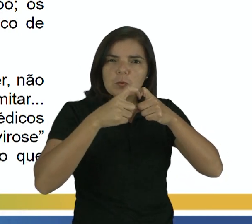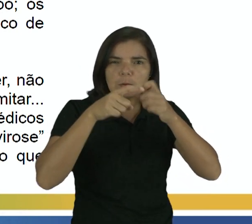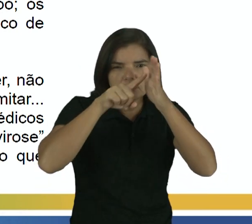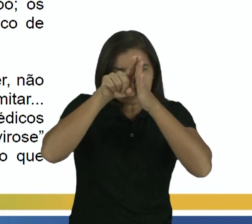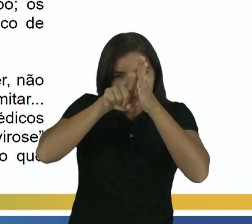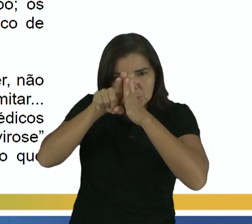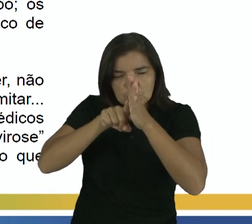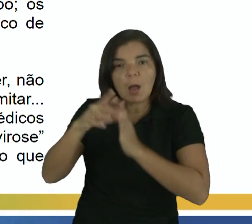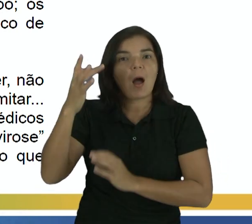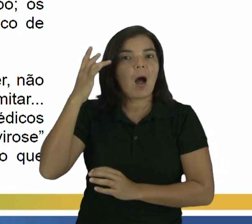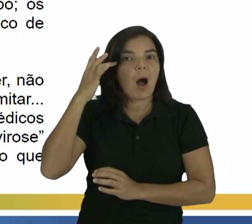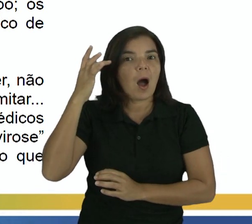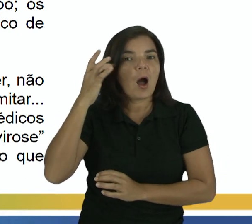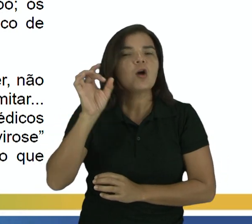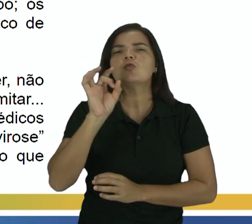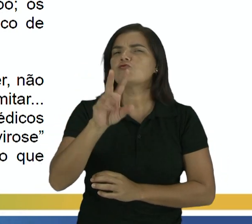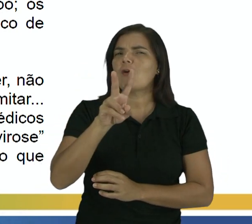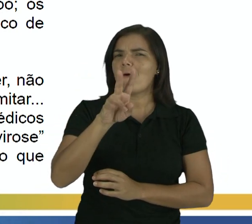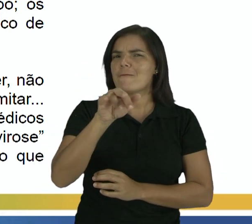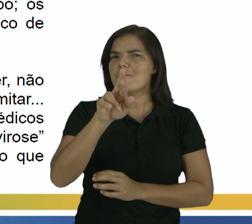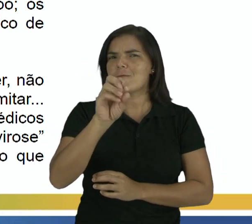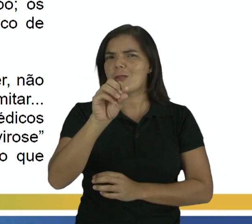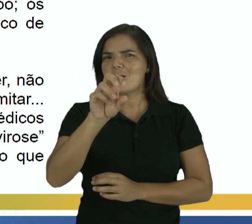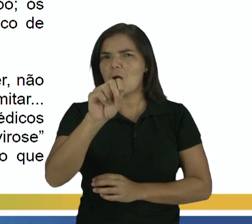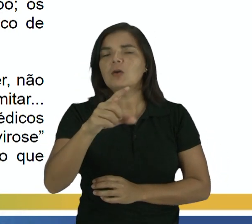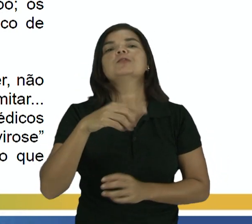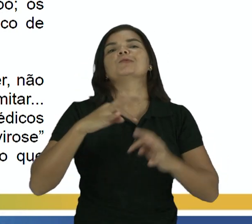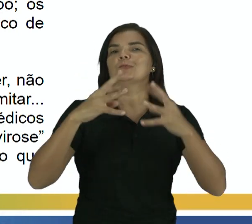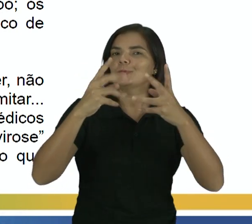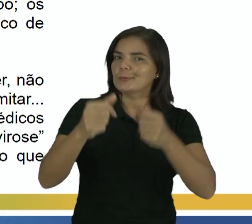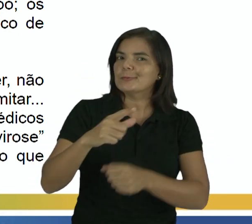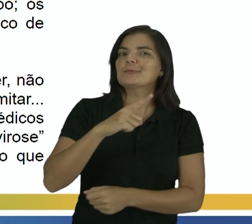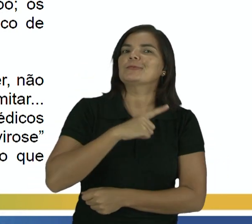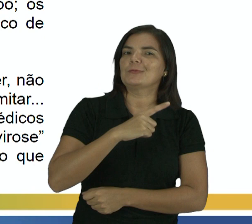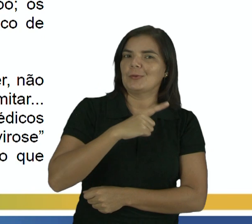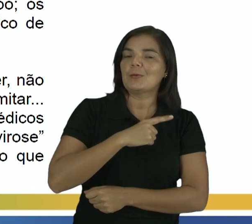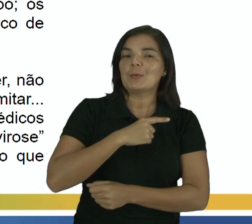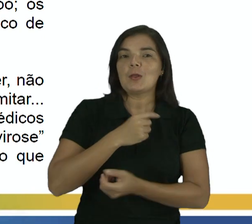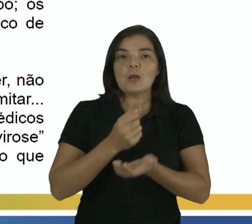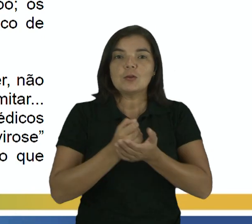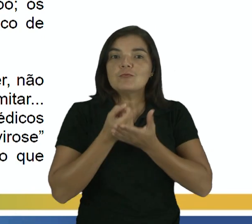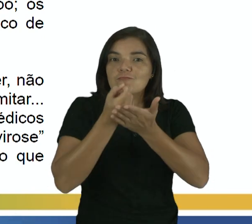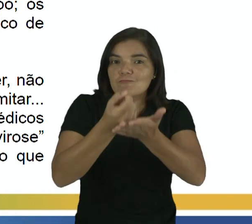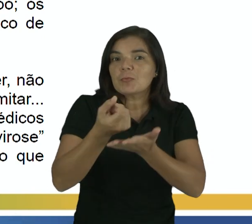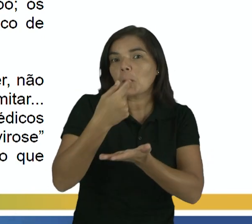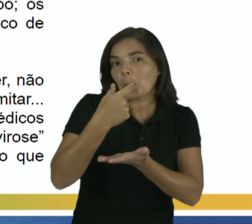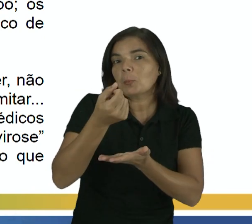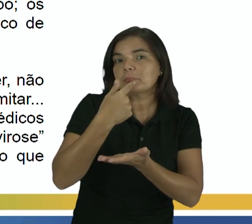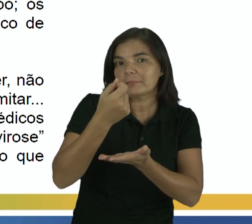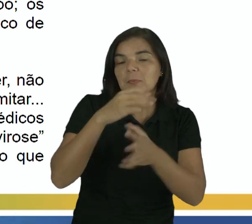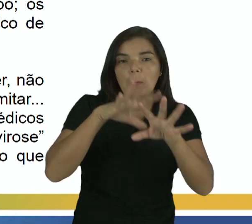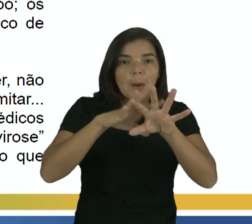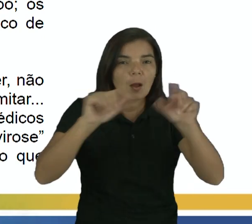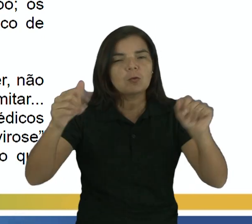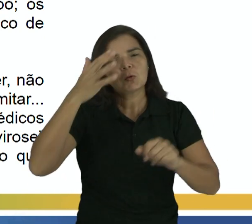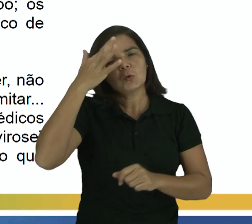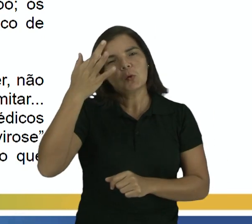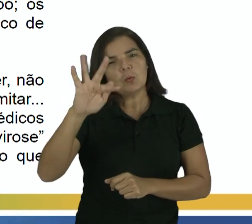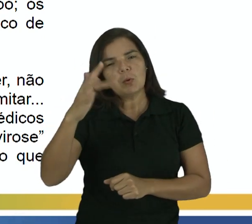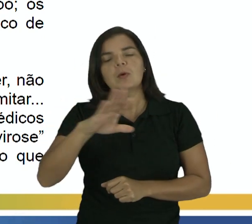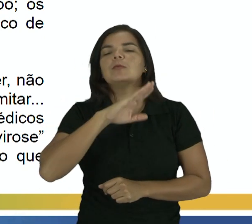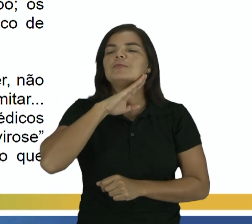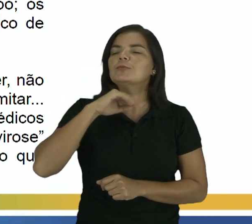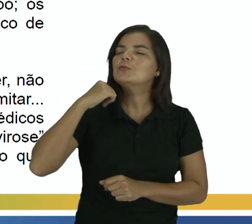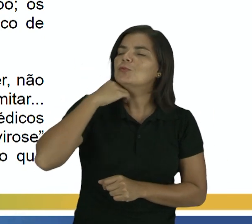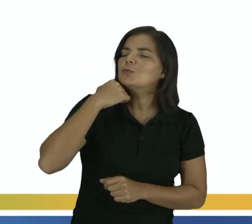atenderam achavam que se tratava apenas de uma virose, como as que todo mundo tem, e me passaram um remédio que servia para curar dor de cabeça,